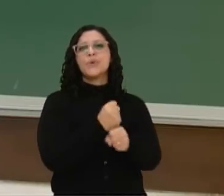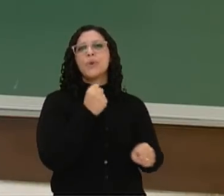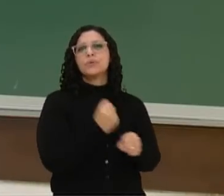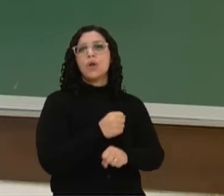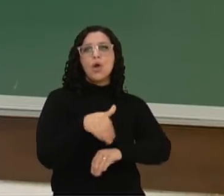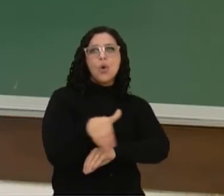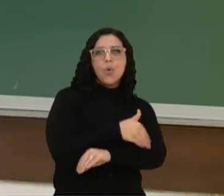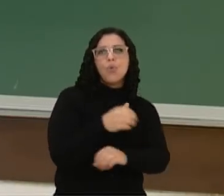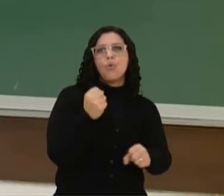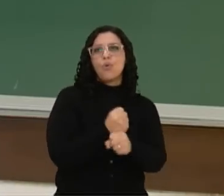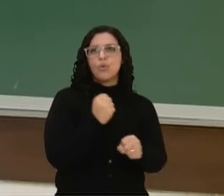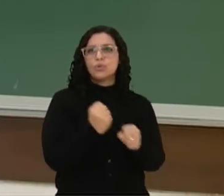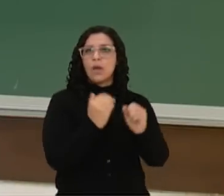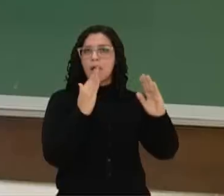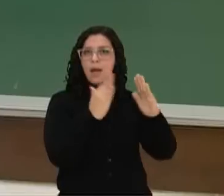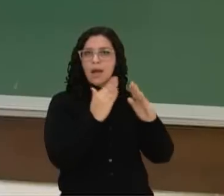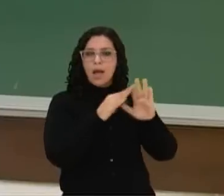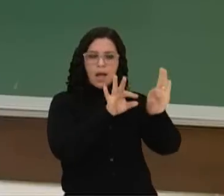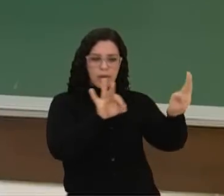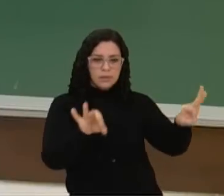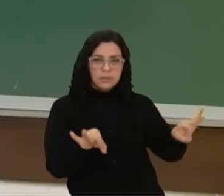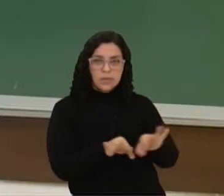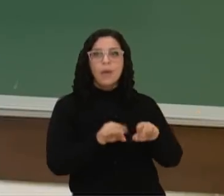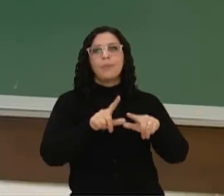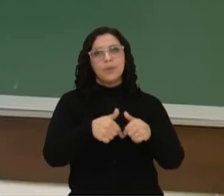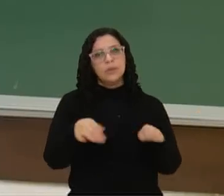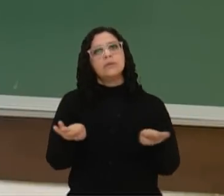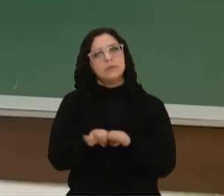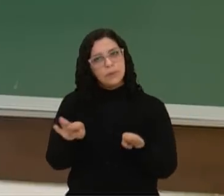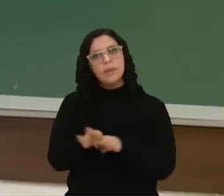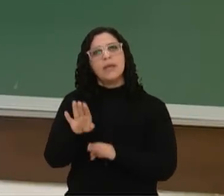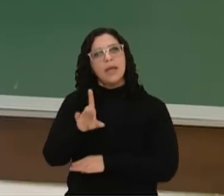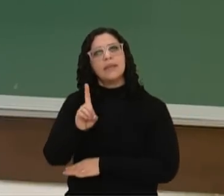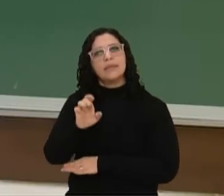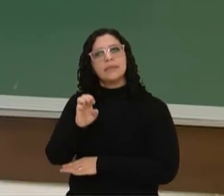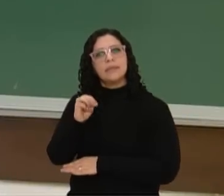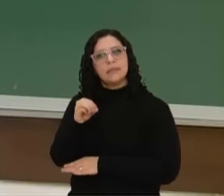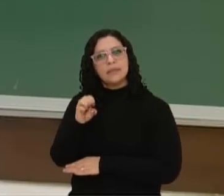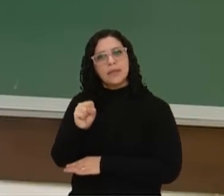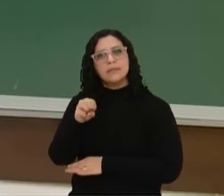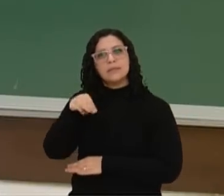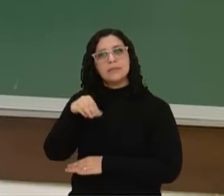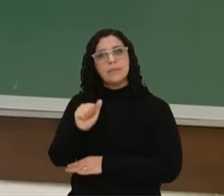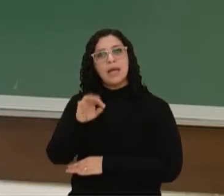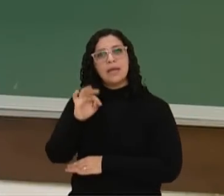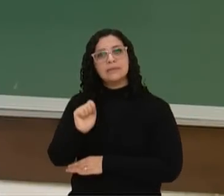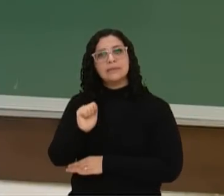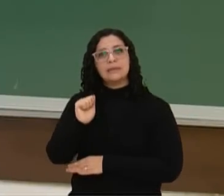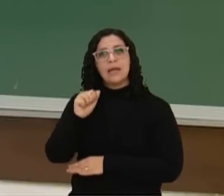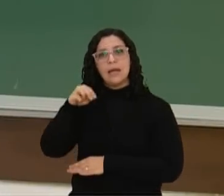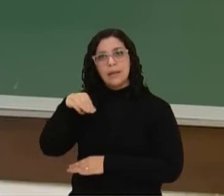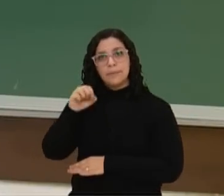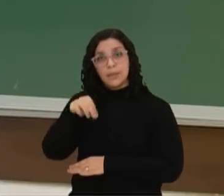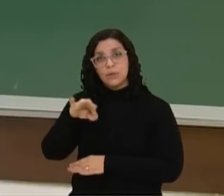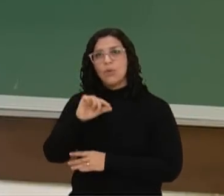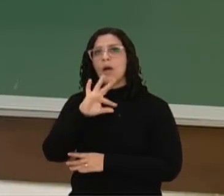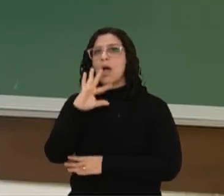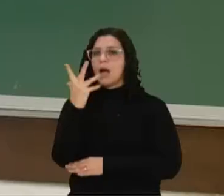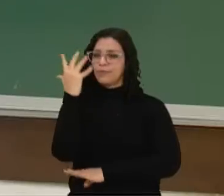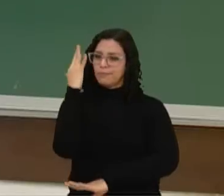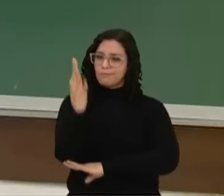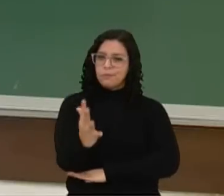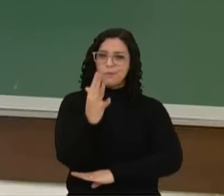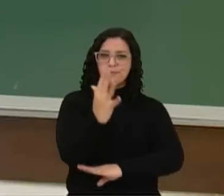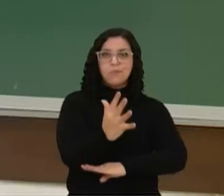as ruas, a divisão dos lotes, enfim. Tudo isso faz parte dessa ideia ali de mudanças na paisagem, certo?